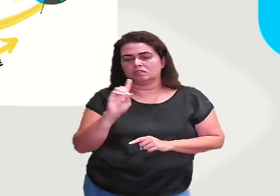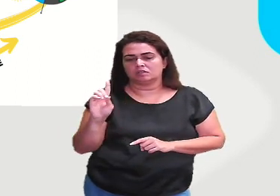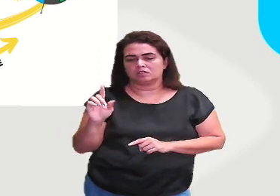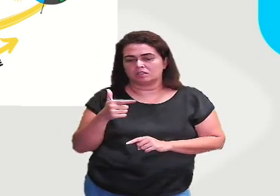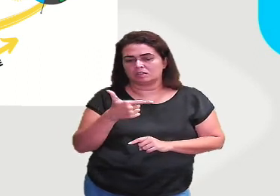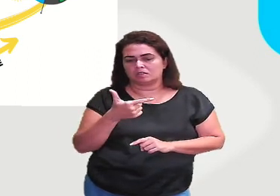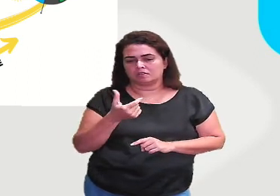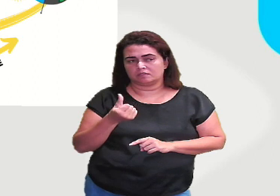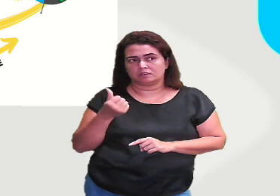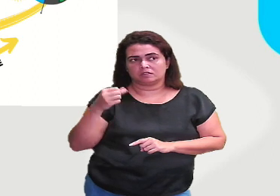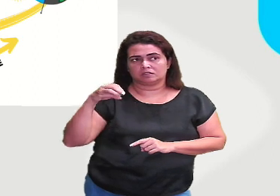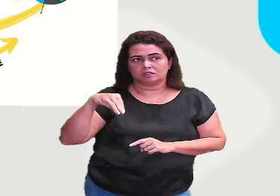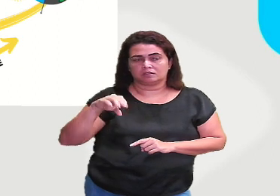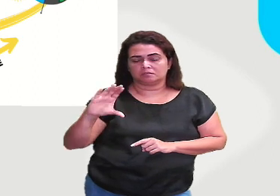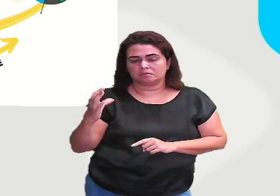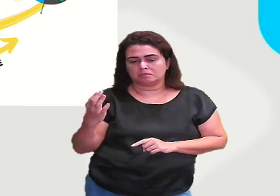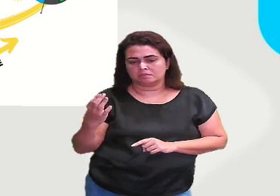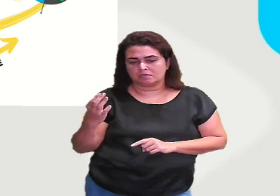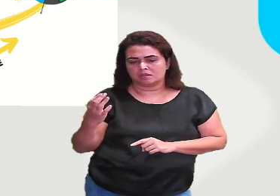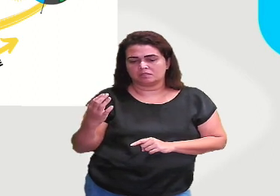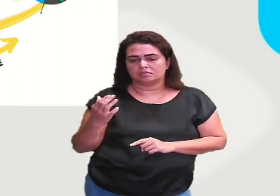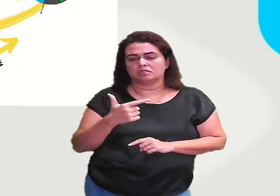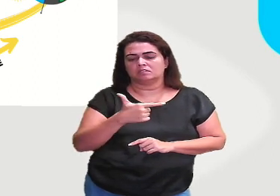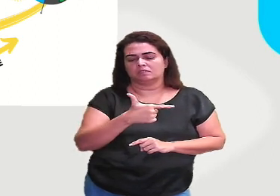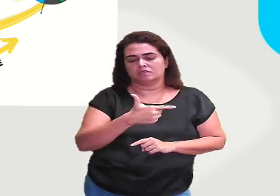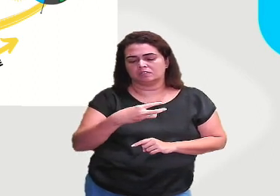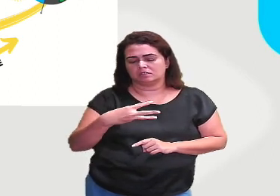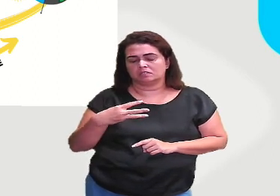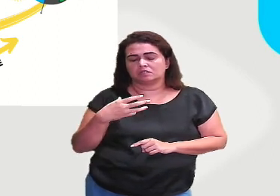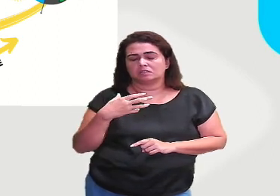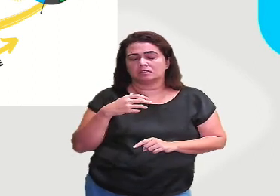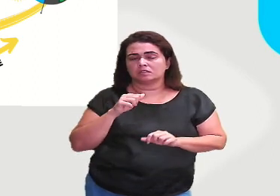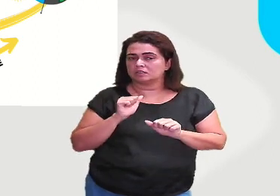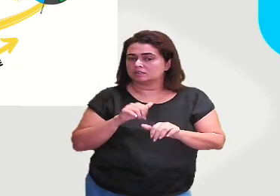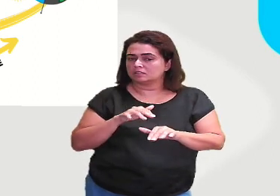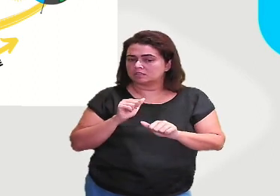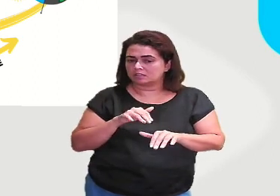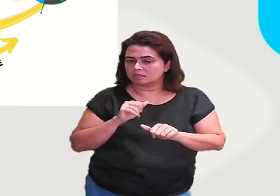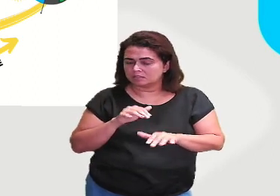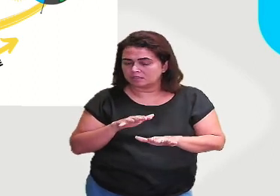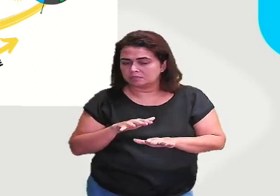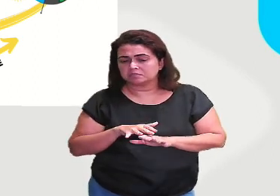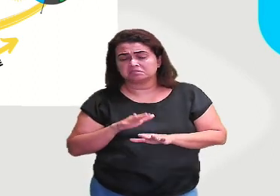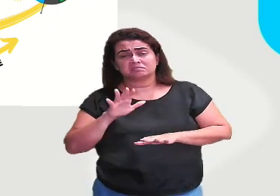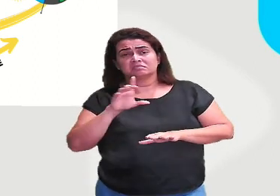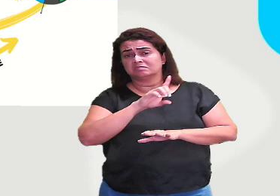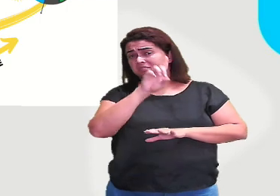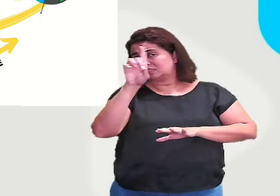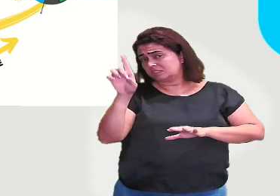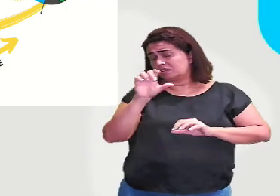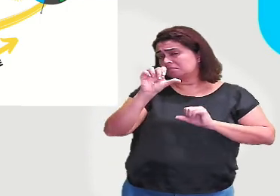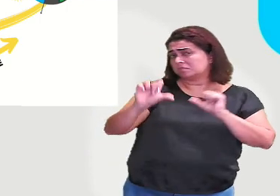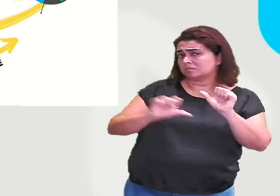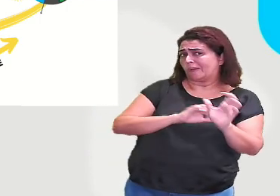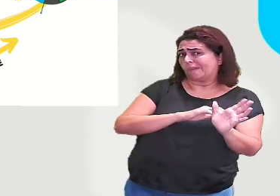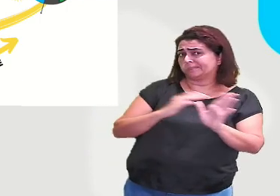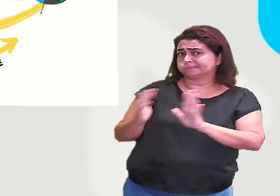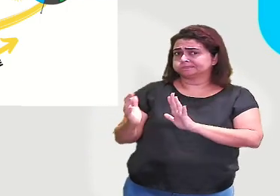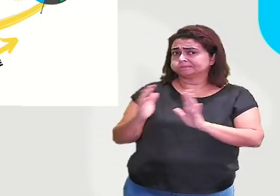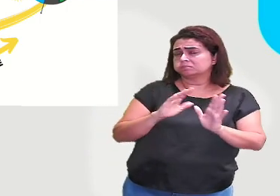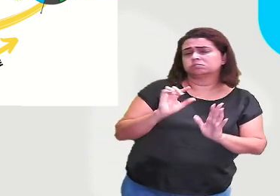né? Essas datas, elas podem variar um pouco, né? Mas não muito. Então, nesse momento,